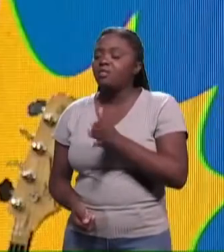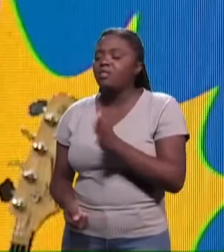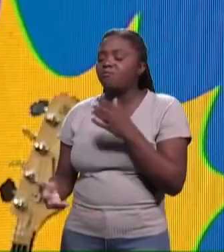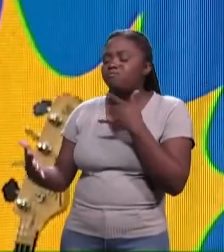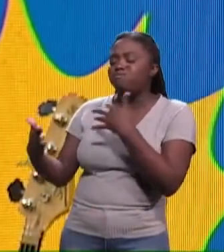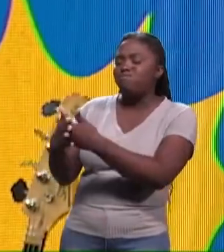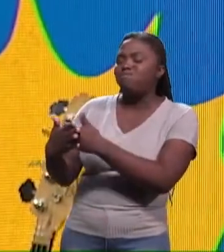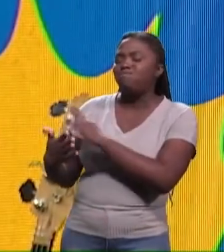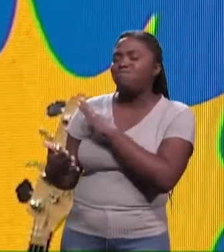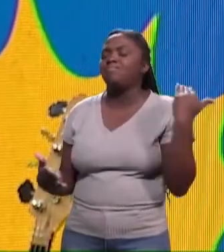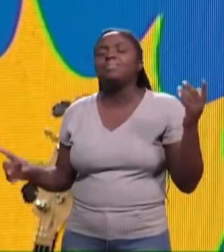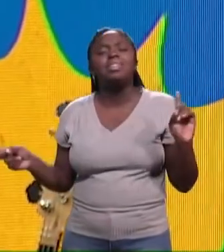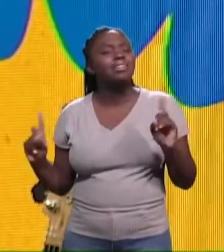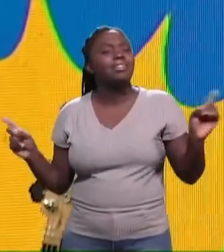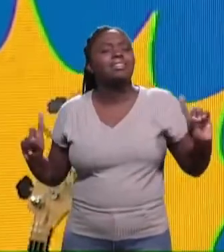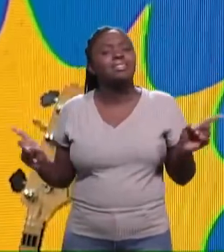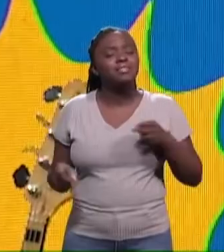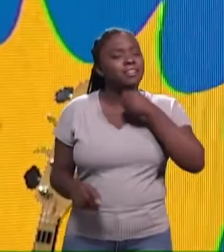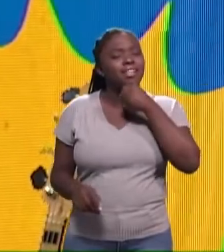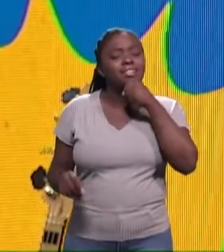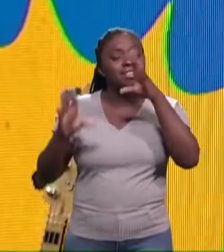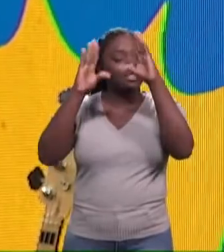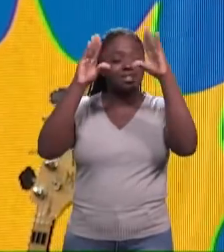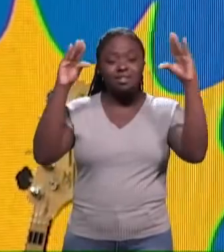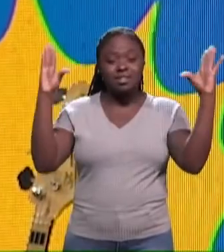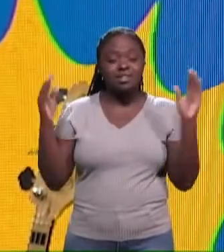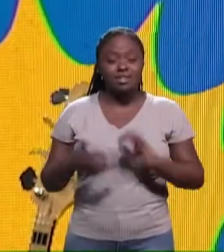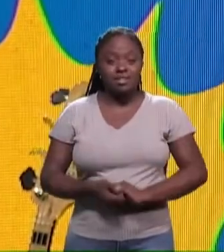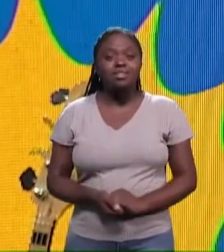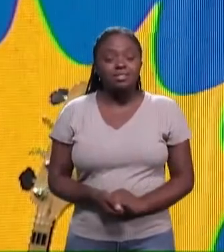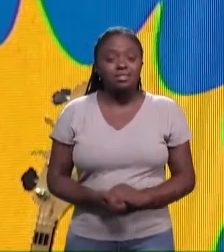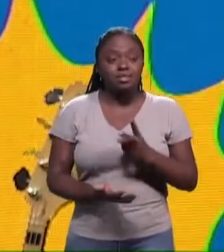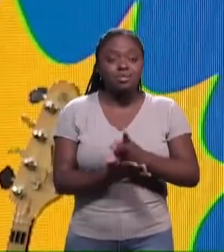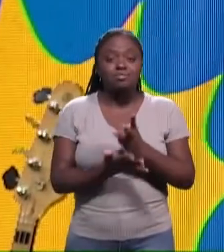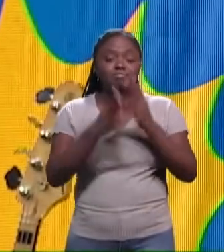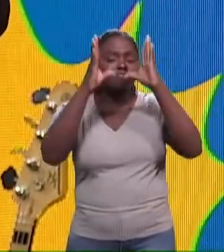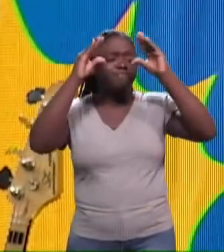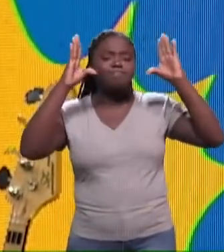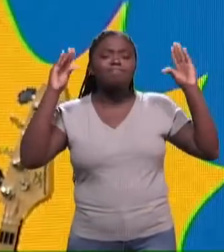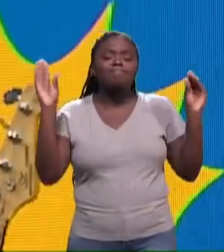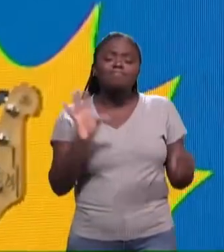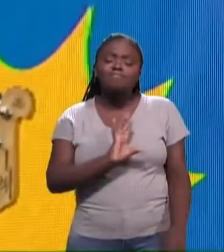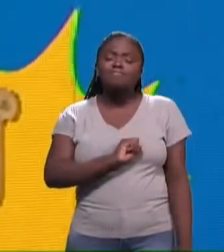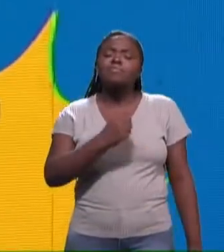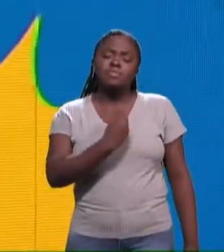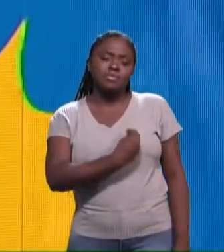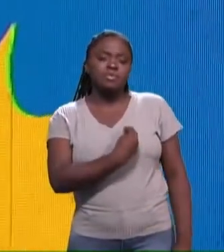morte. Não, gente, vão ficar uns velhinhos de boa. Vão ficar uns velhos que ama a